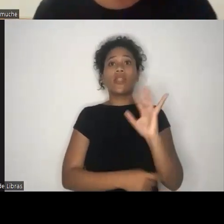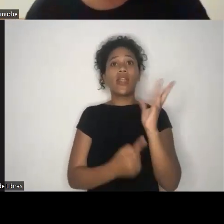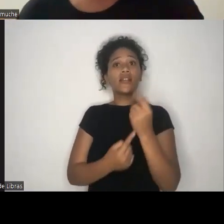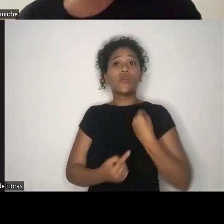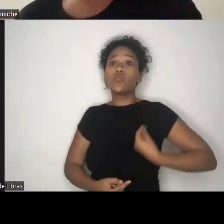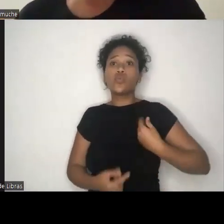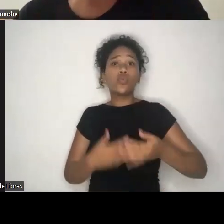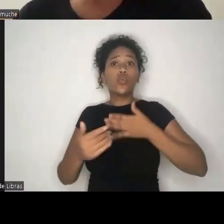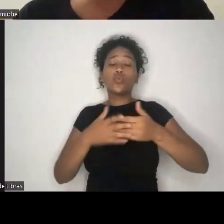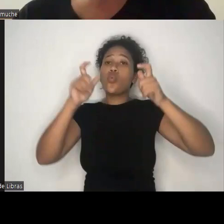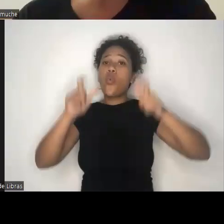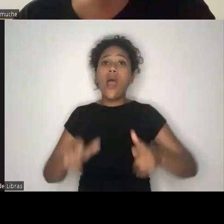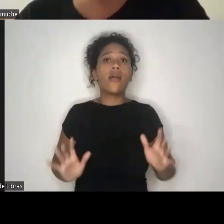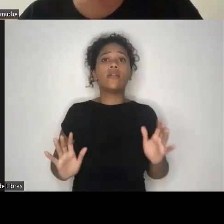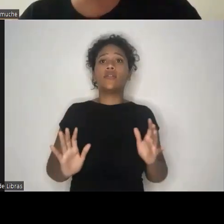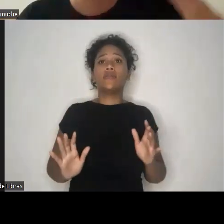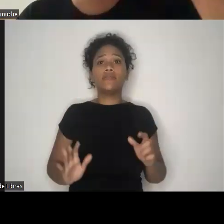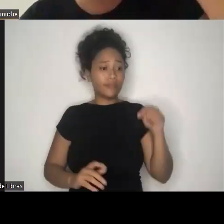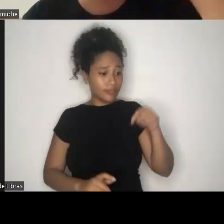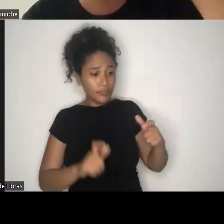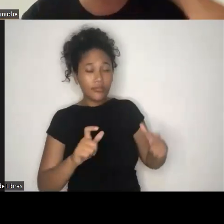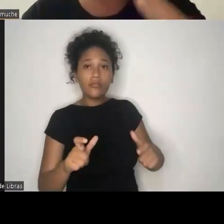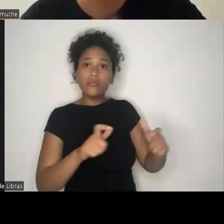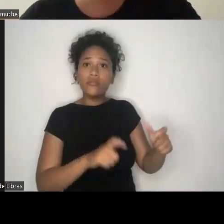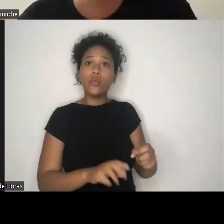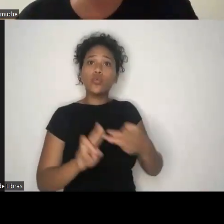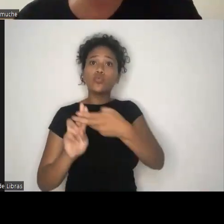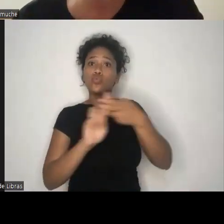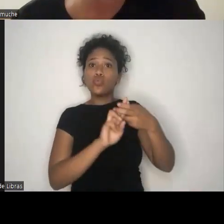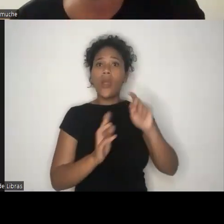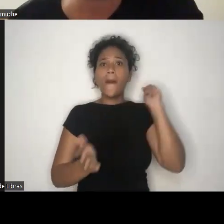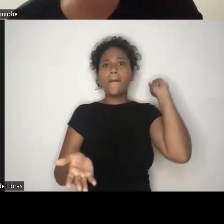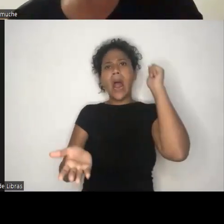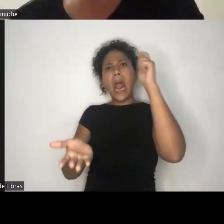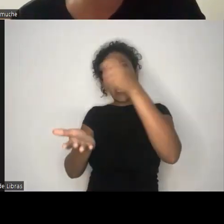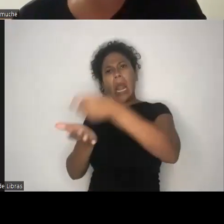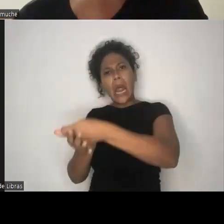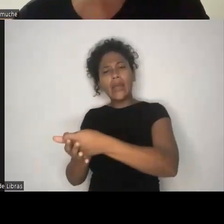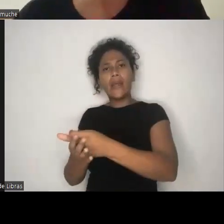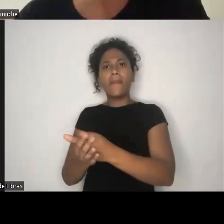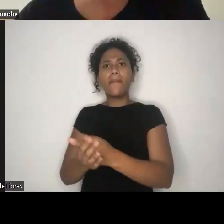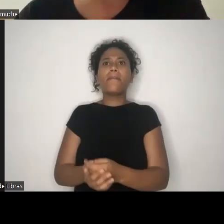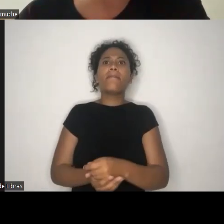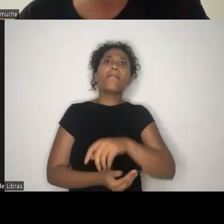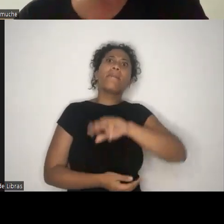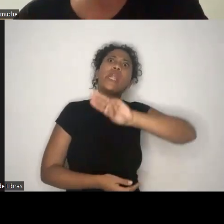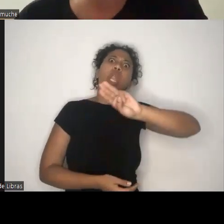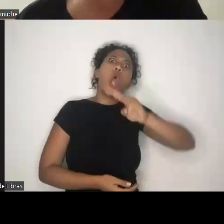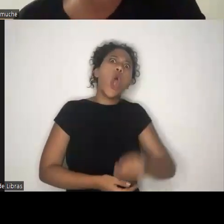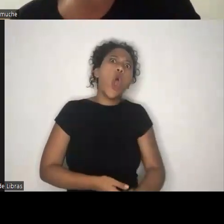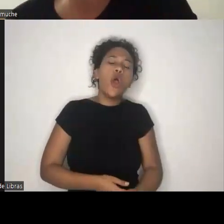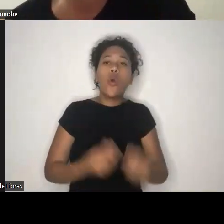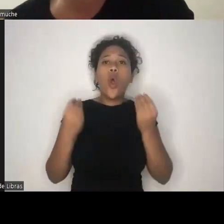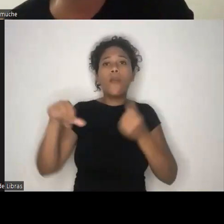aqui é um Case aonde o SUS gasta milhões de reais em tratamento de câncer Como transformar